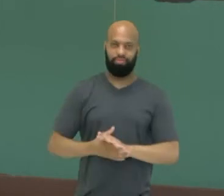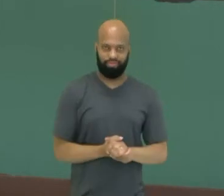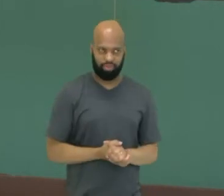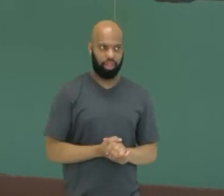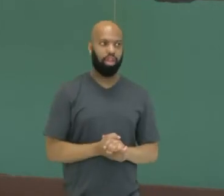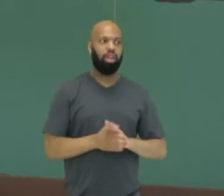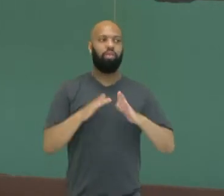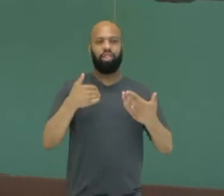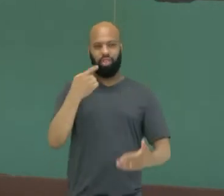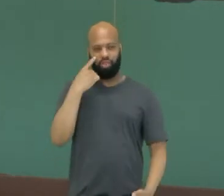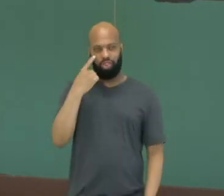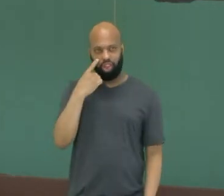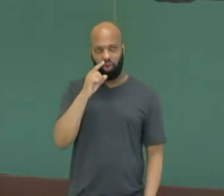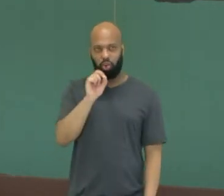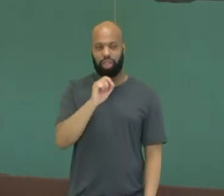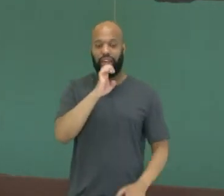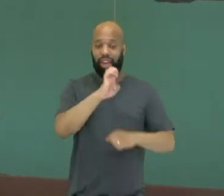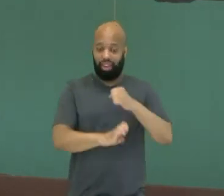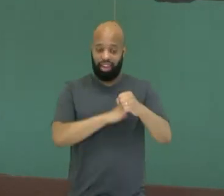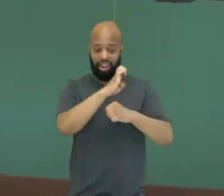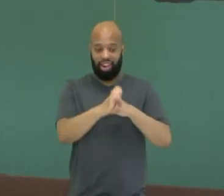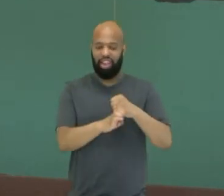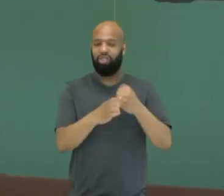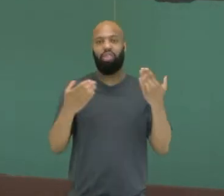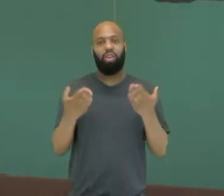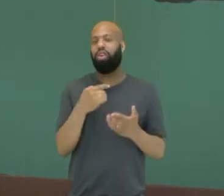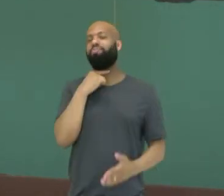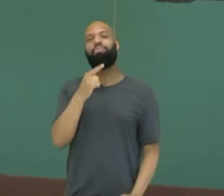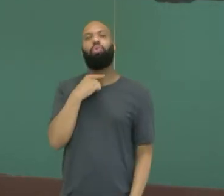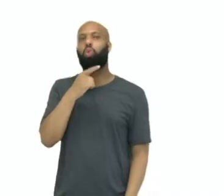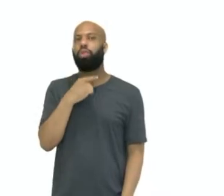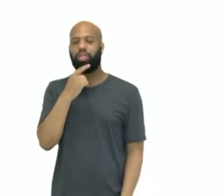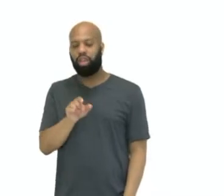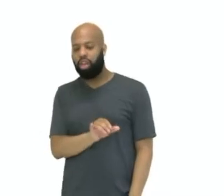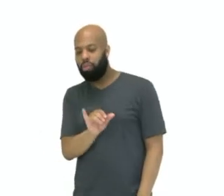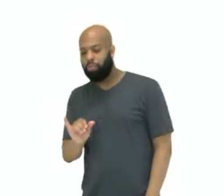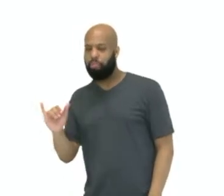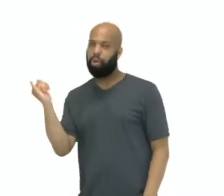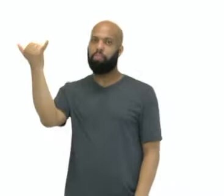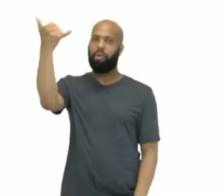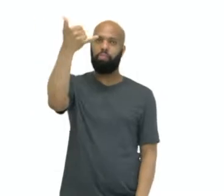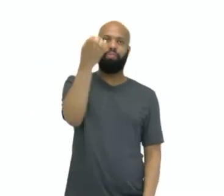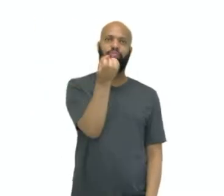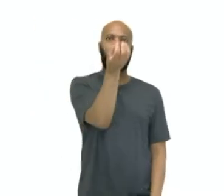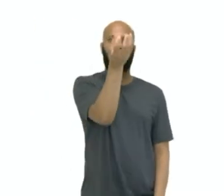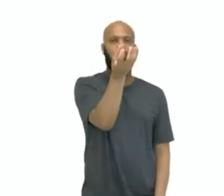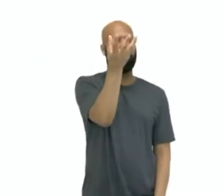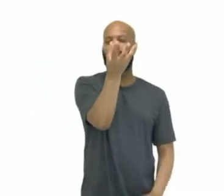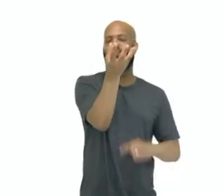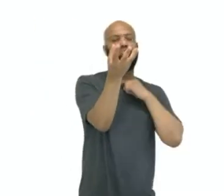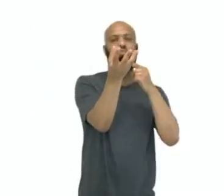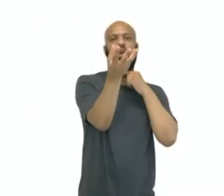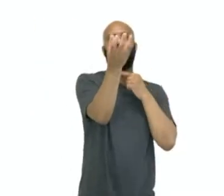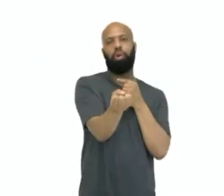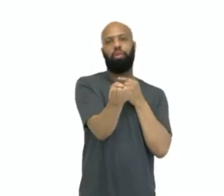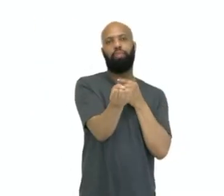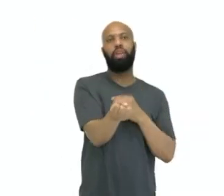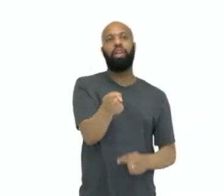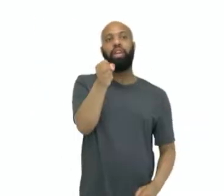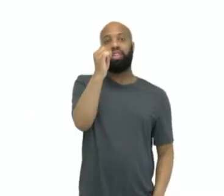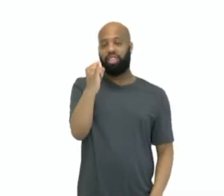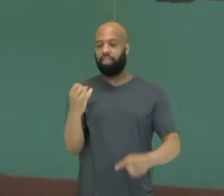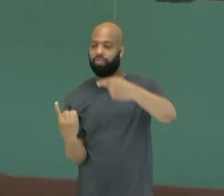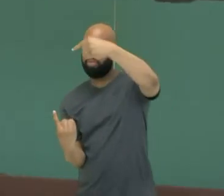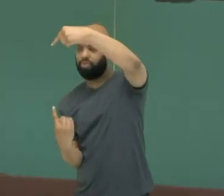Então, veja que os elétrons não estão podendo chegar até essa lâmpada e ela não vai acender. Se nós